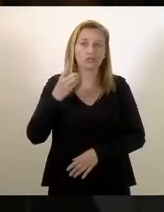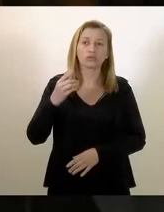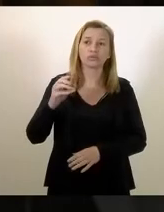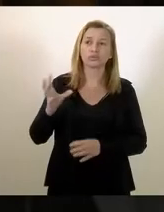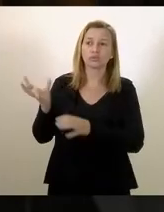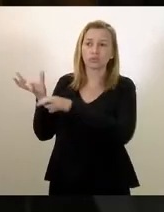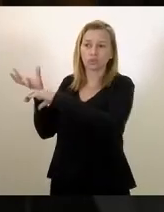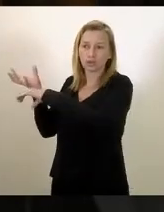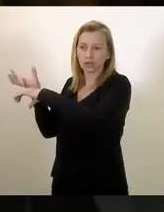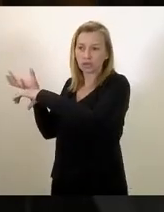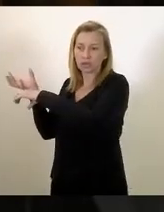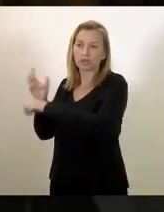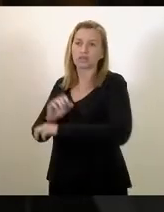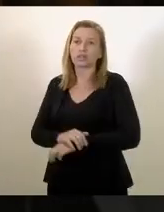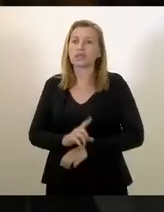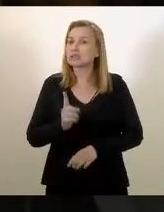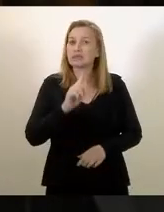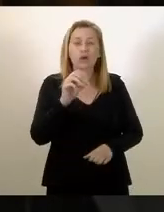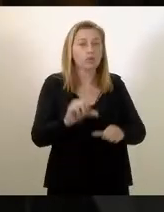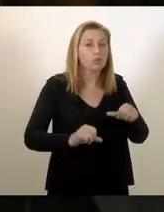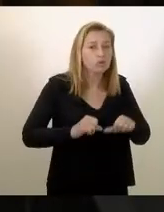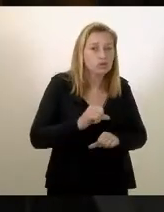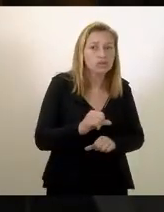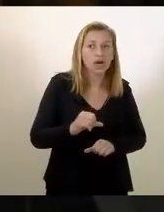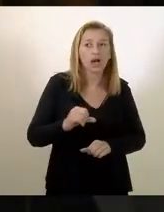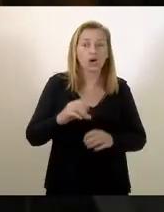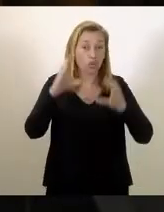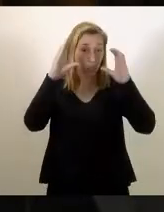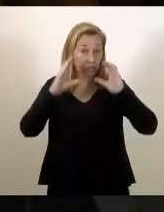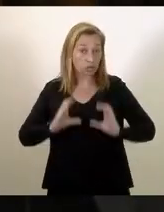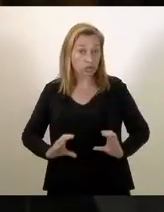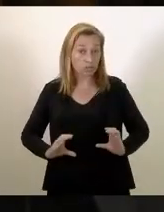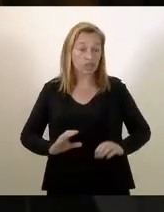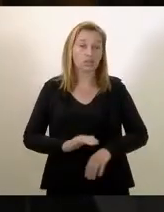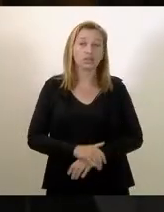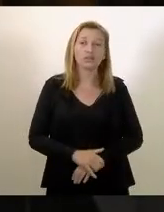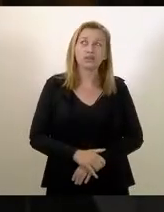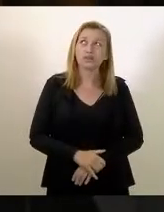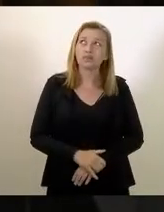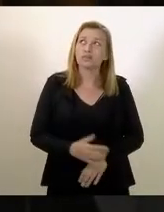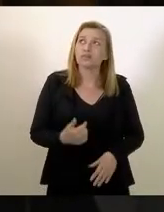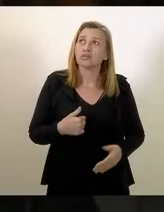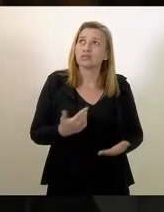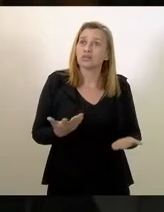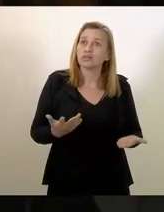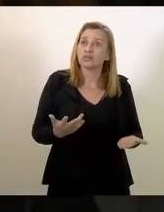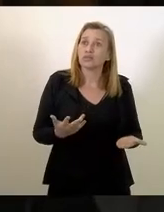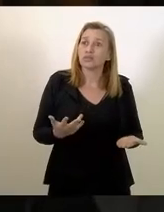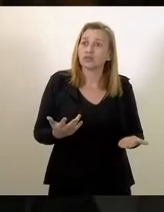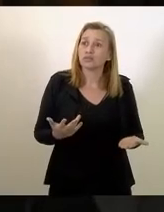não mudarem seus comportamentos a gente fica patinando